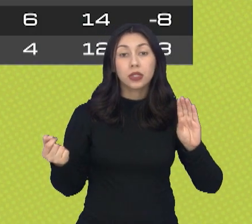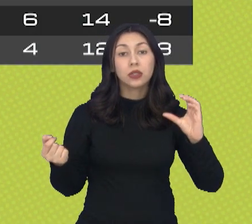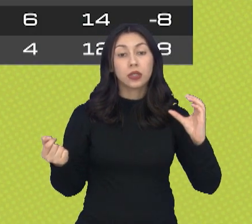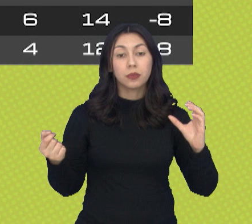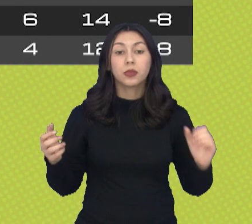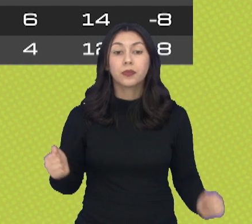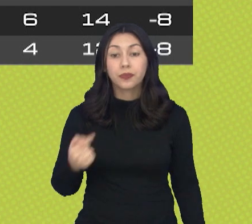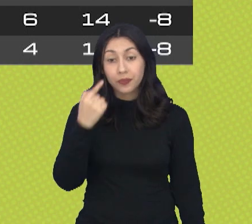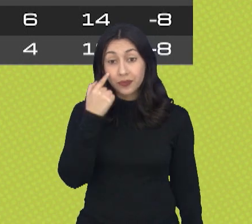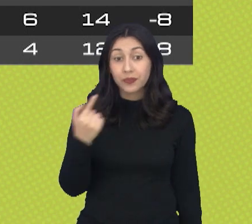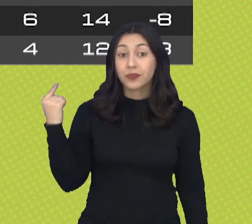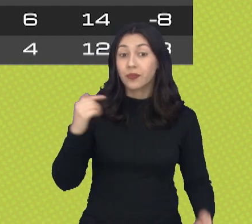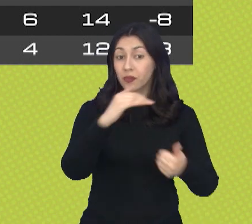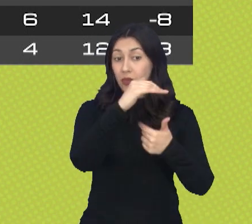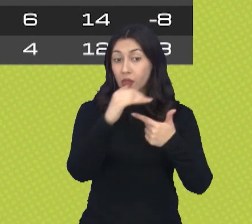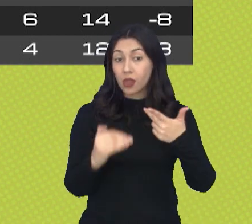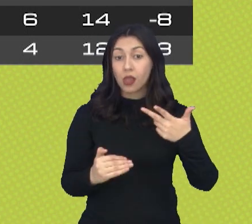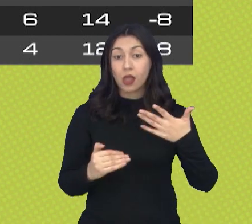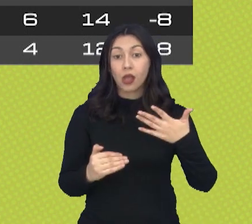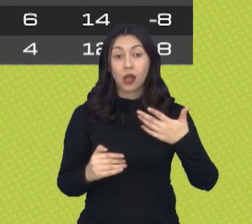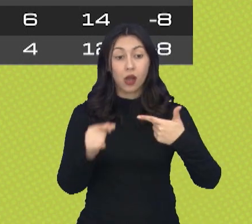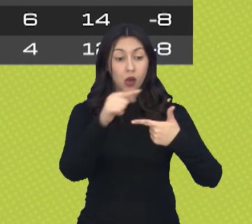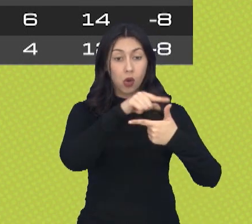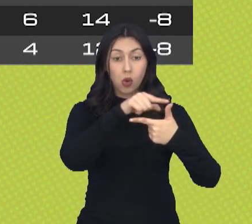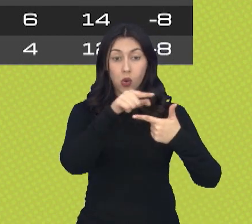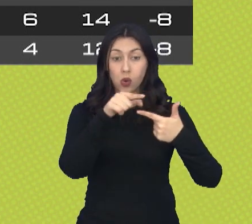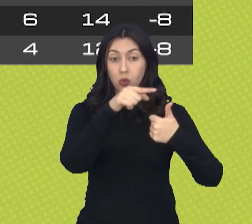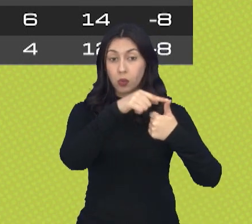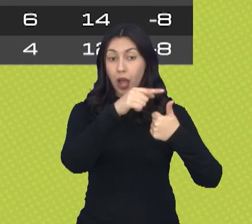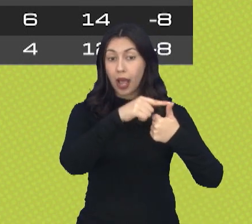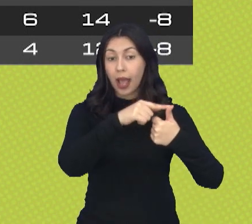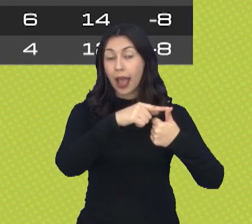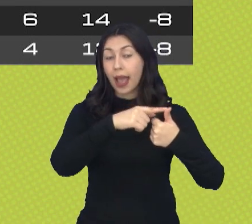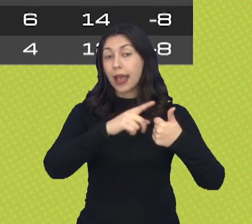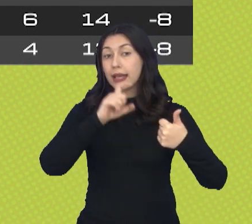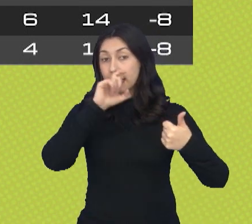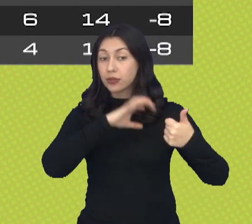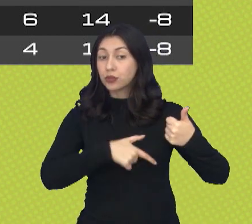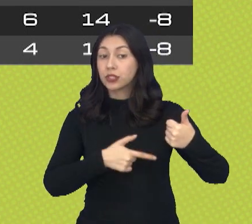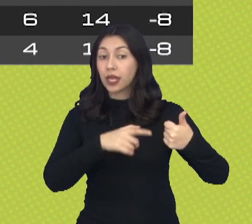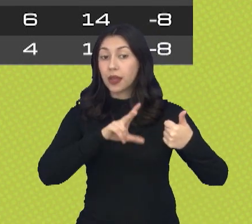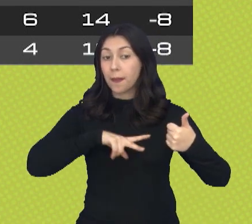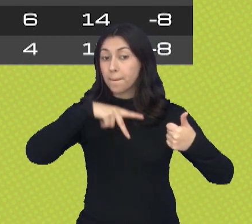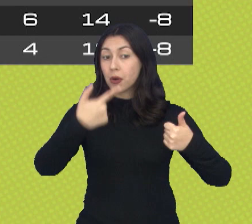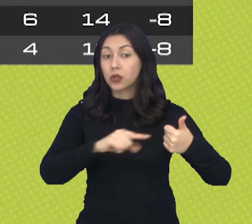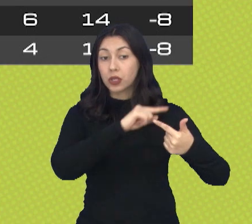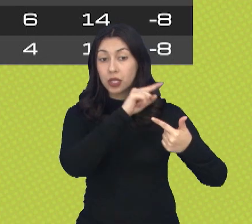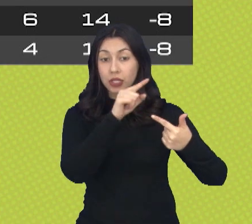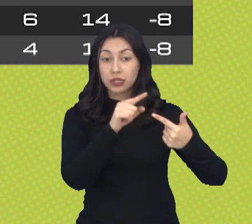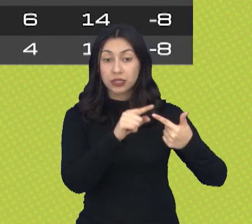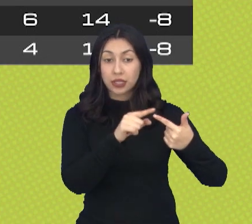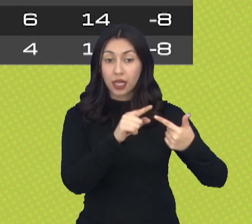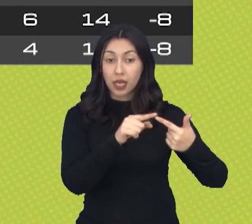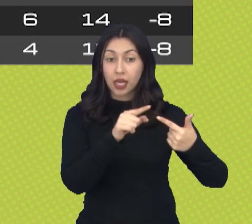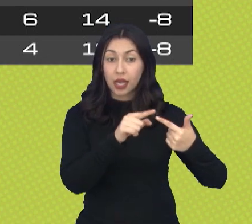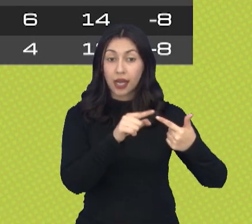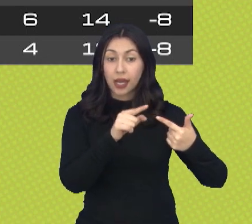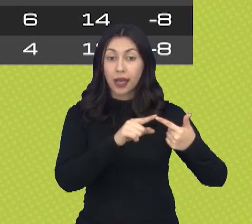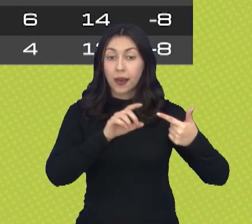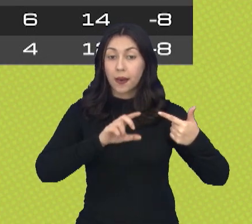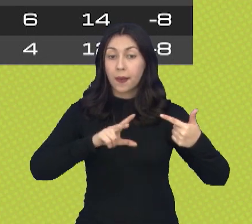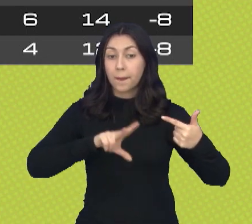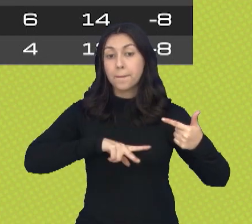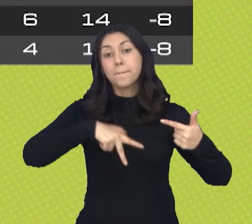Portuguesa dividem a liderança com 20 pontos, tudo igual até aqui, ó, saldo de gols. Se não tivessem tirado os 2 gols do Nicolas, mais o pênalti,